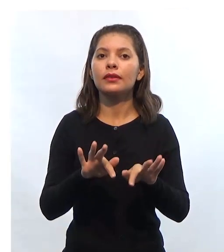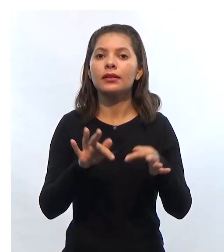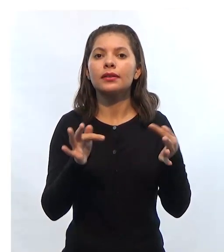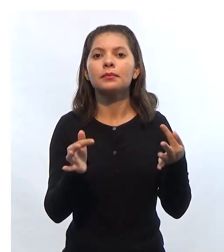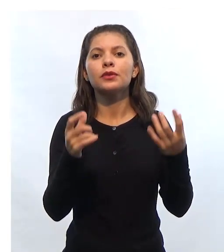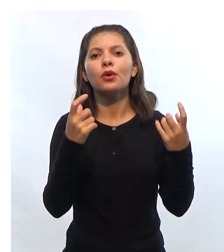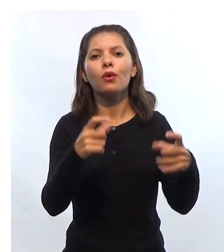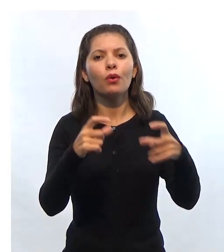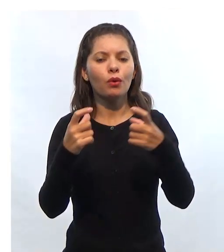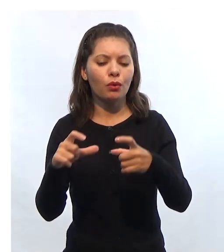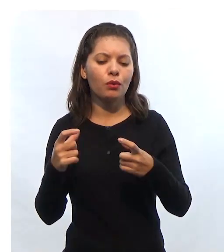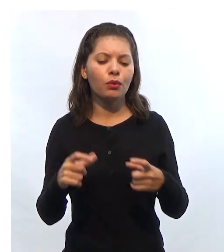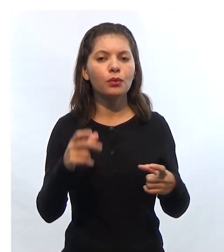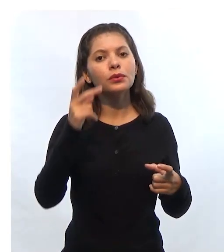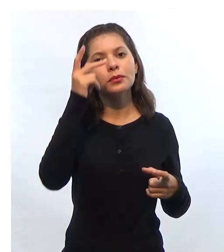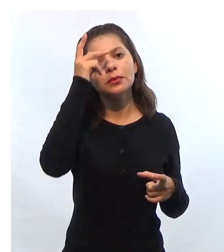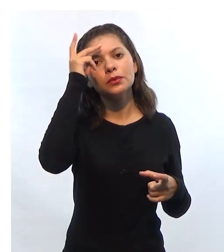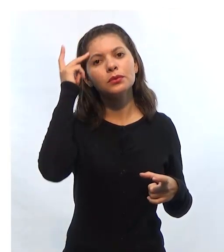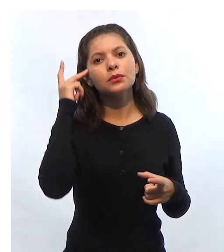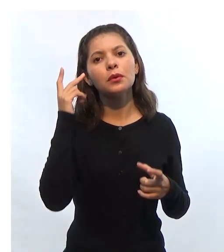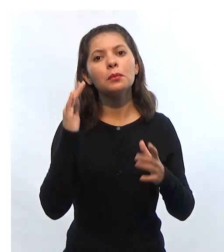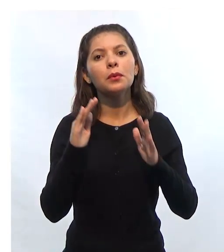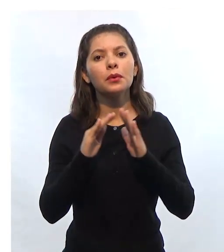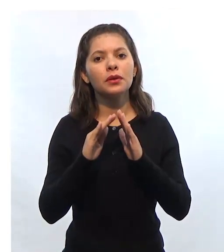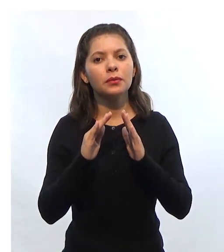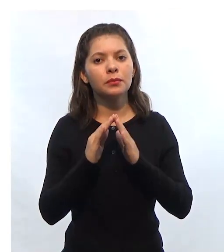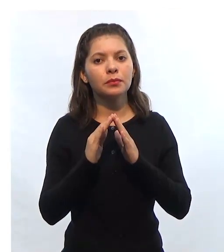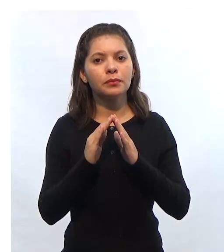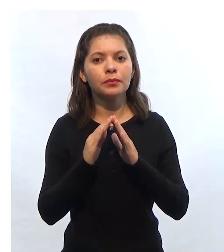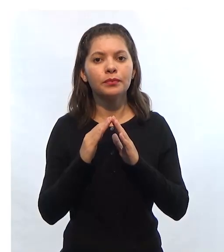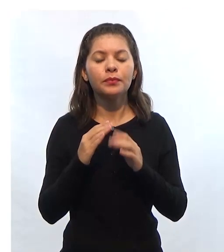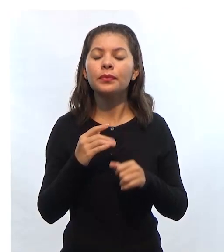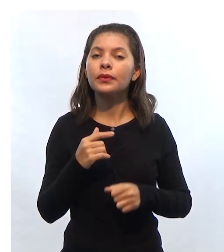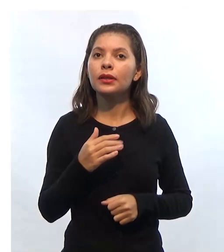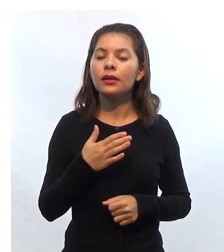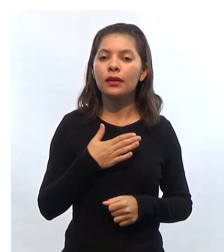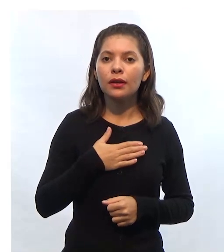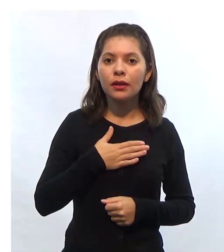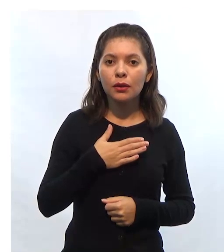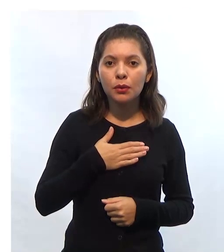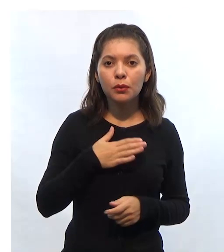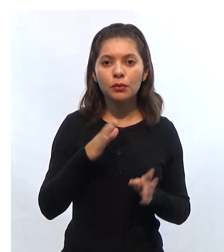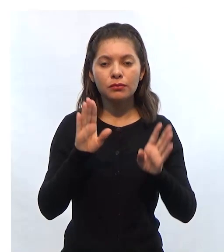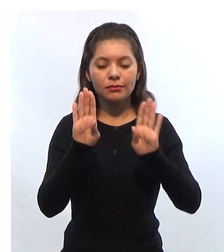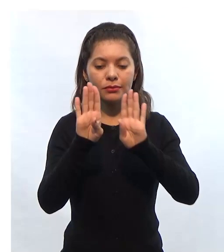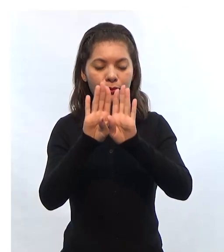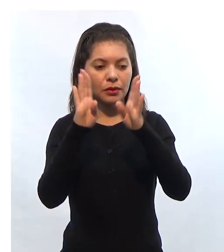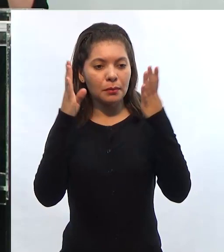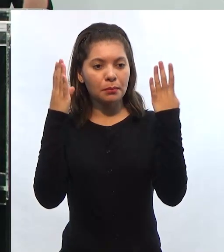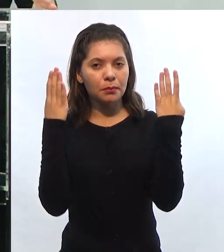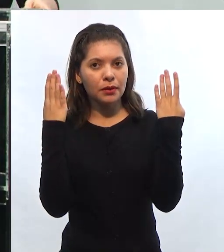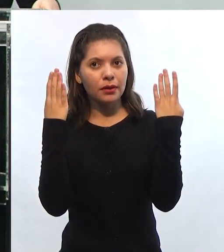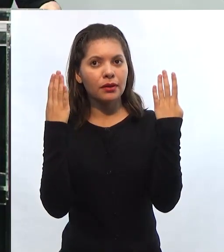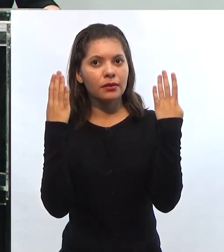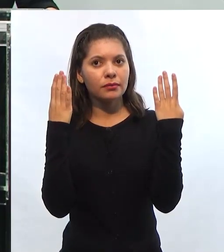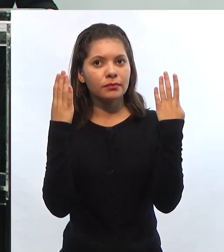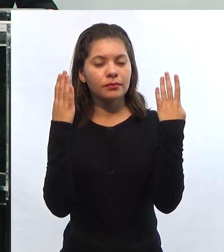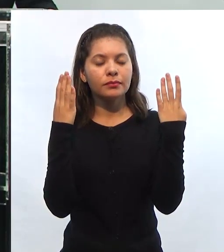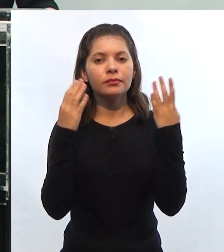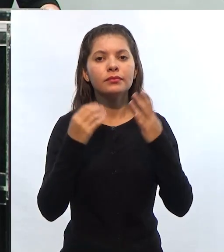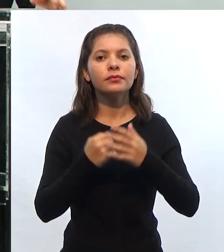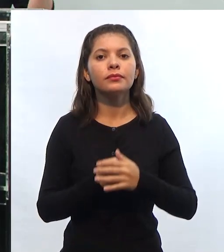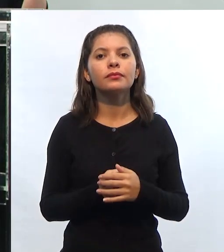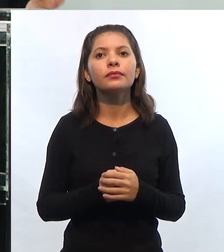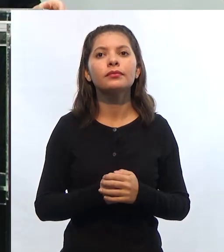simples, que é basicamente onde a pessoa vive, né? Então, se eu vou abrir lá uma padaria